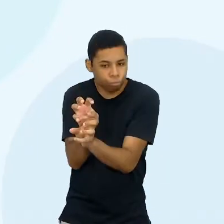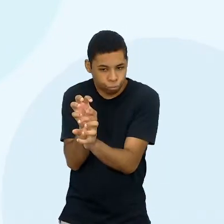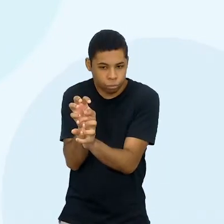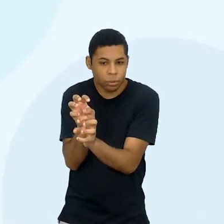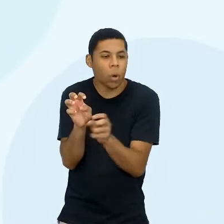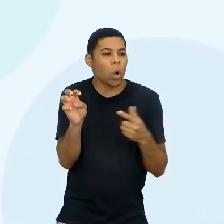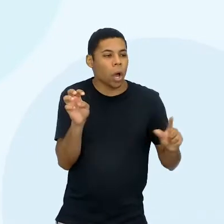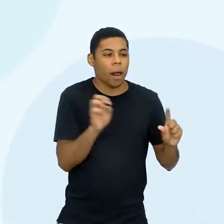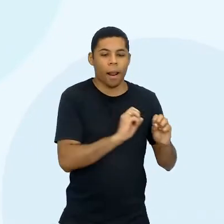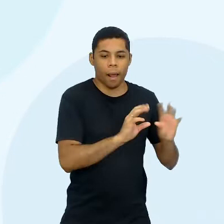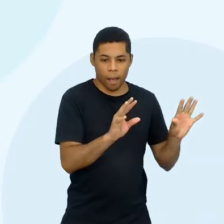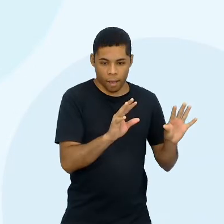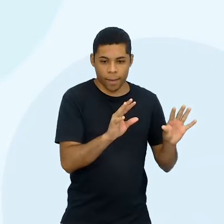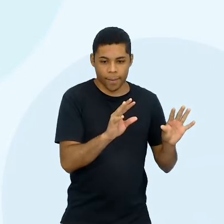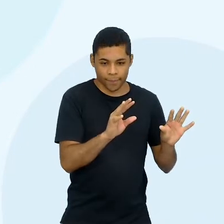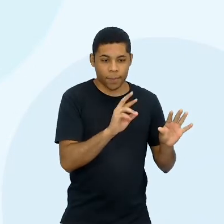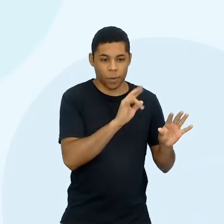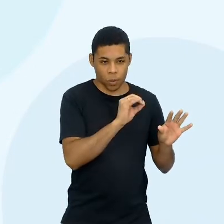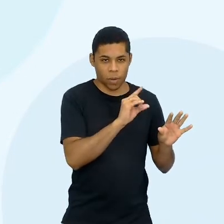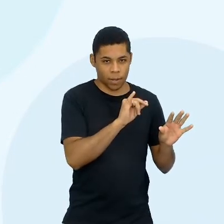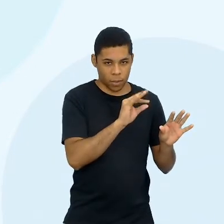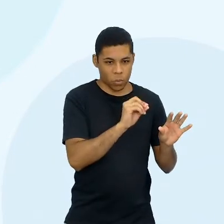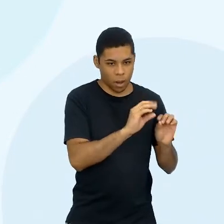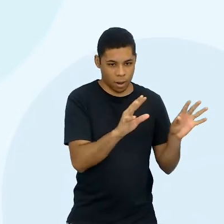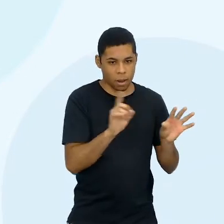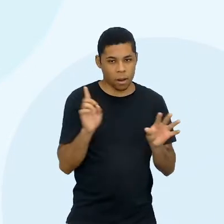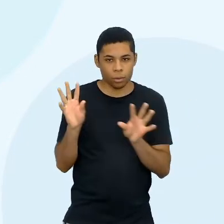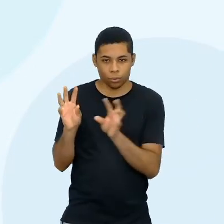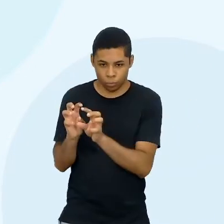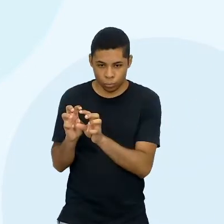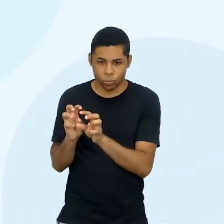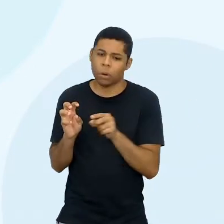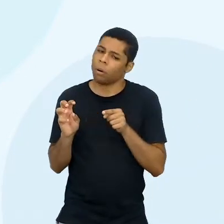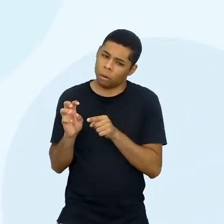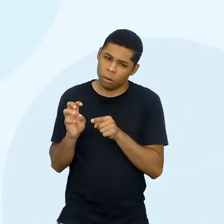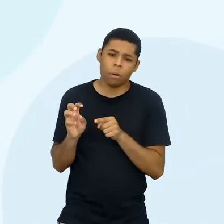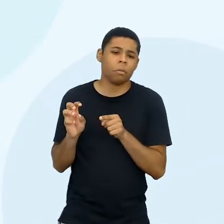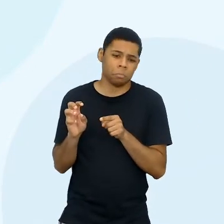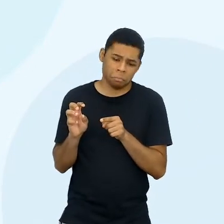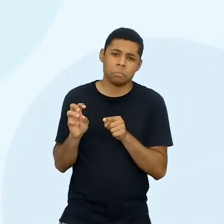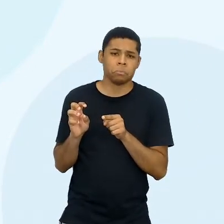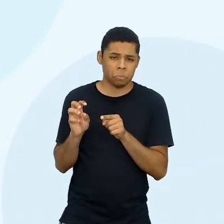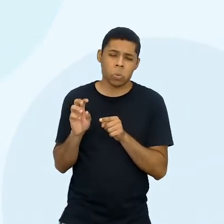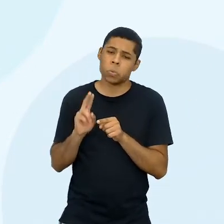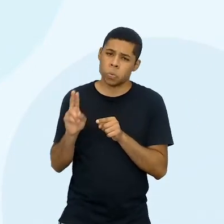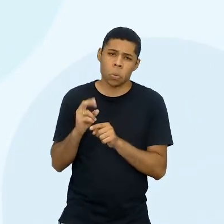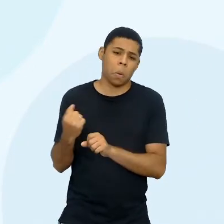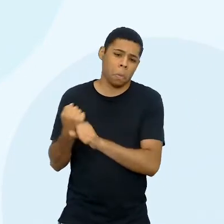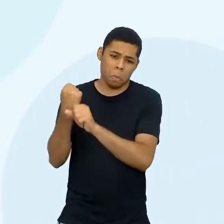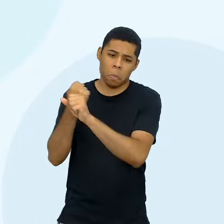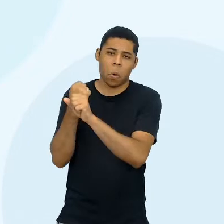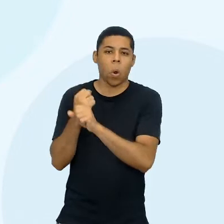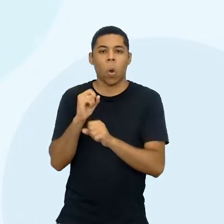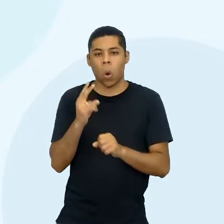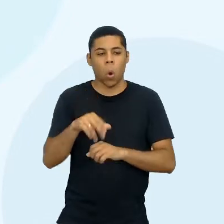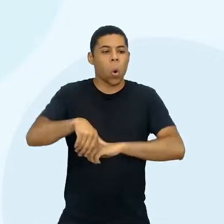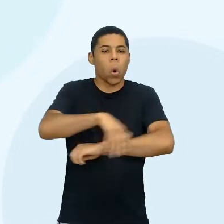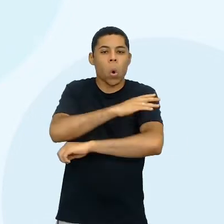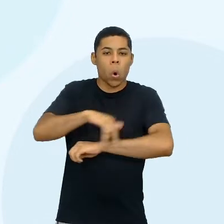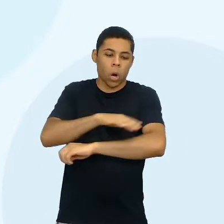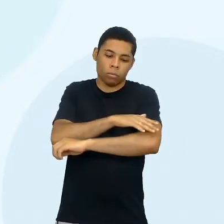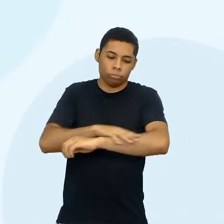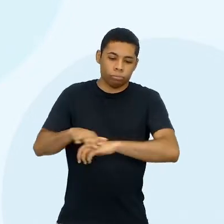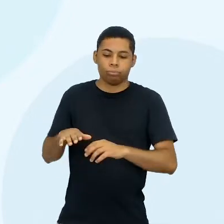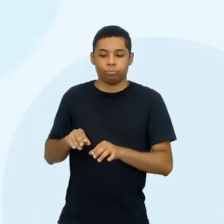que nós temos aí o riolito. E aí ele é utilizado aí para construções, para pavimentação, como eu falei para vocês